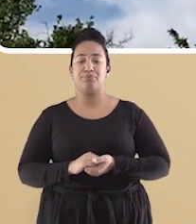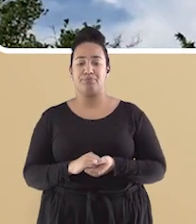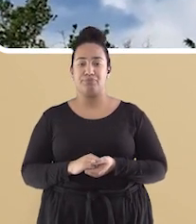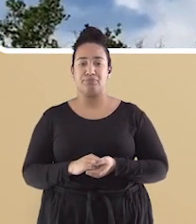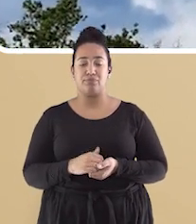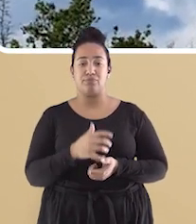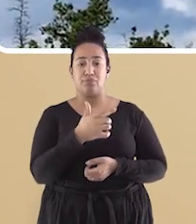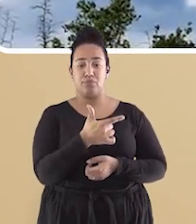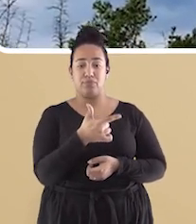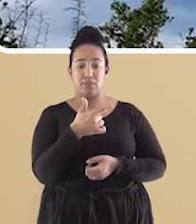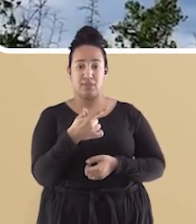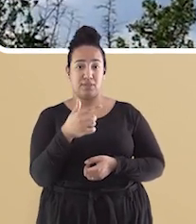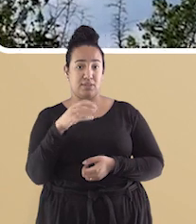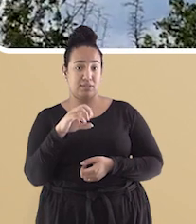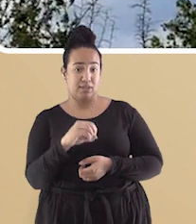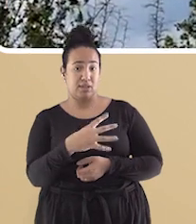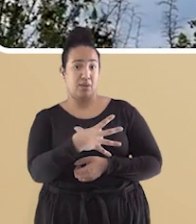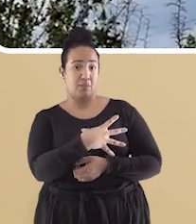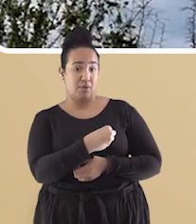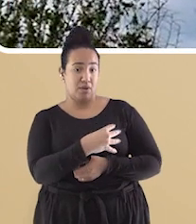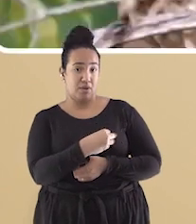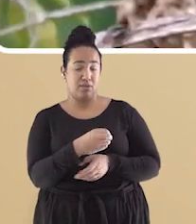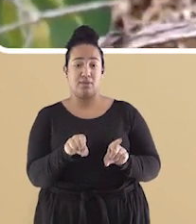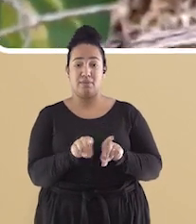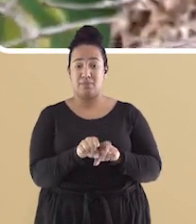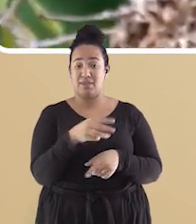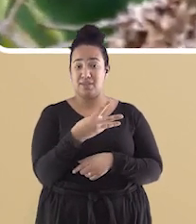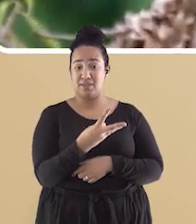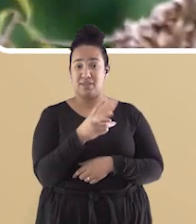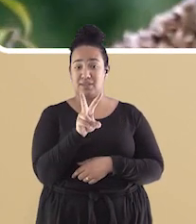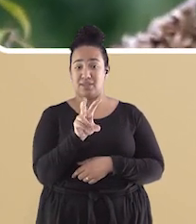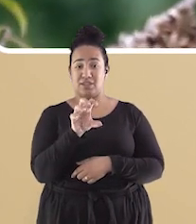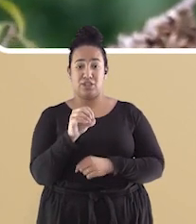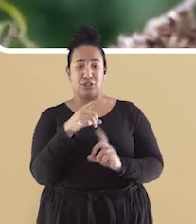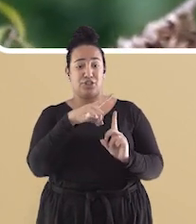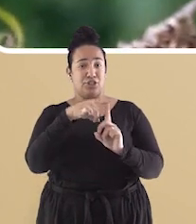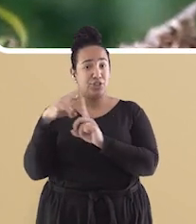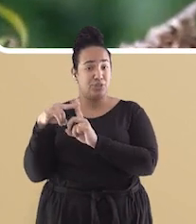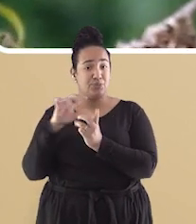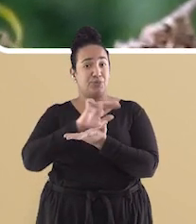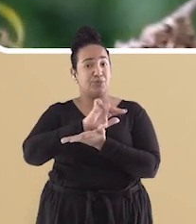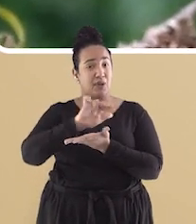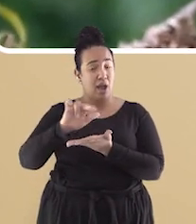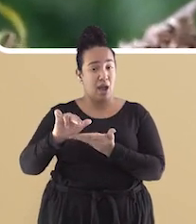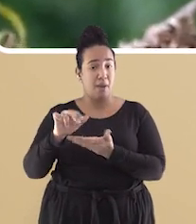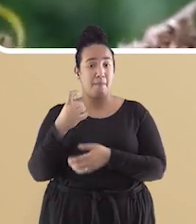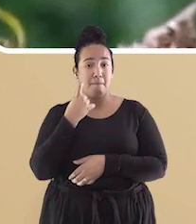270 de mamíferos e mais de 350 tipos diferentes de peixes.